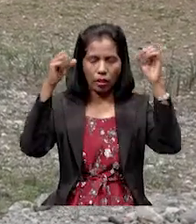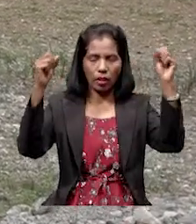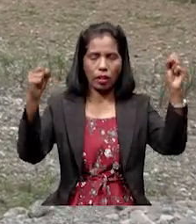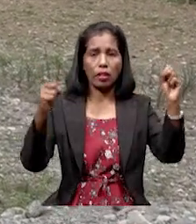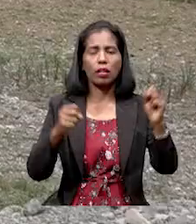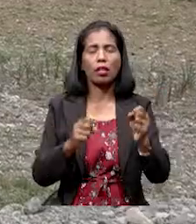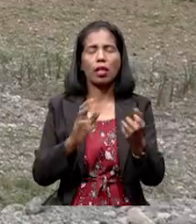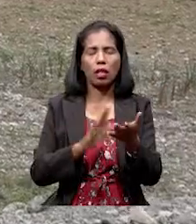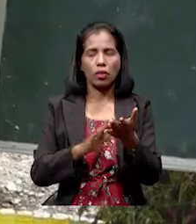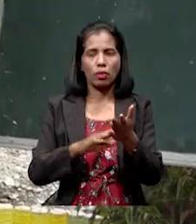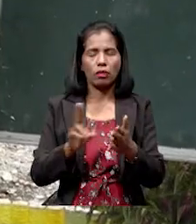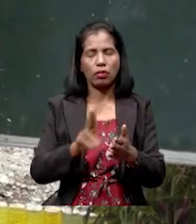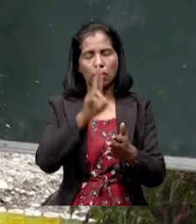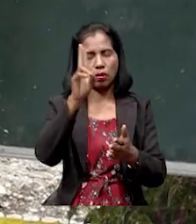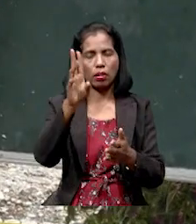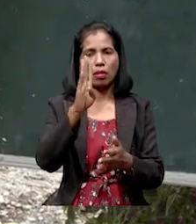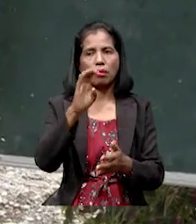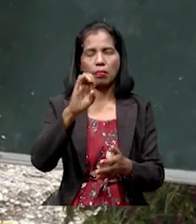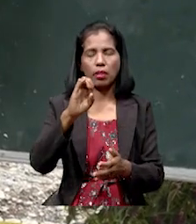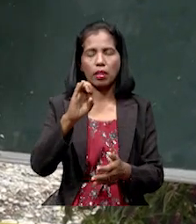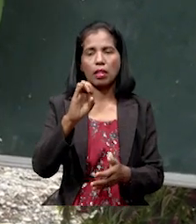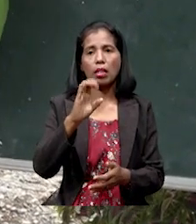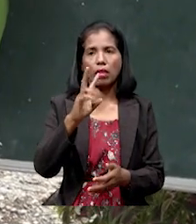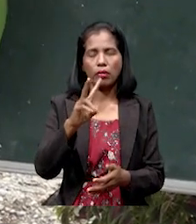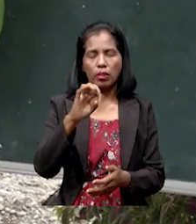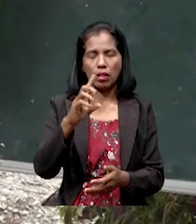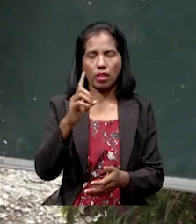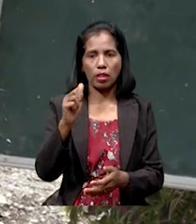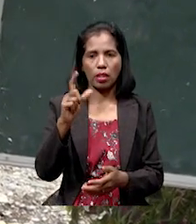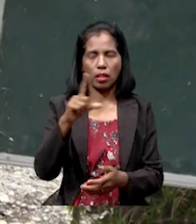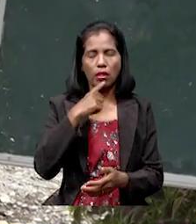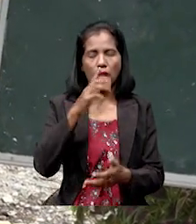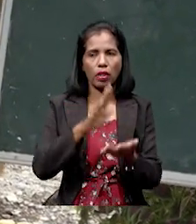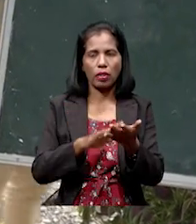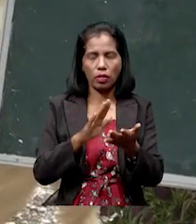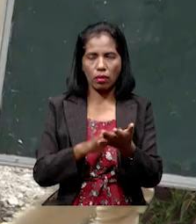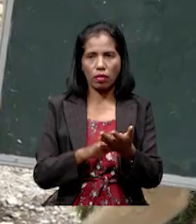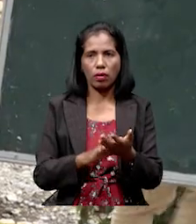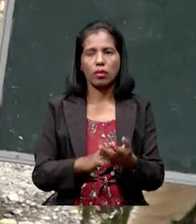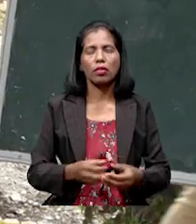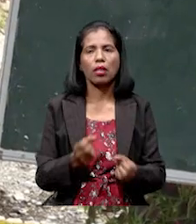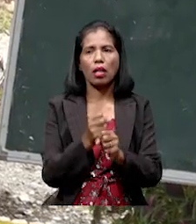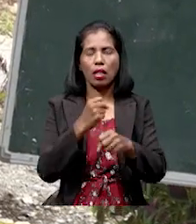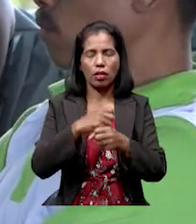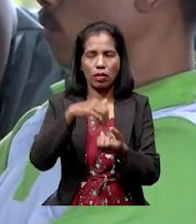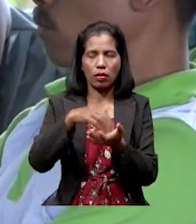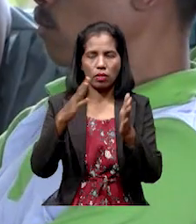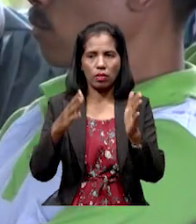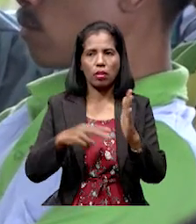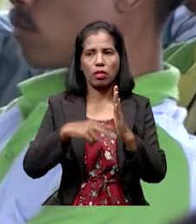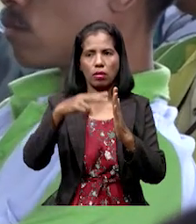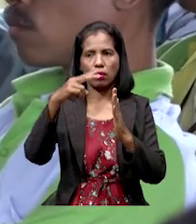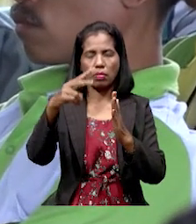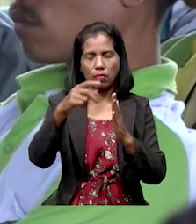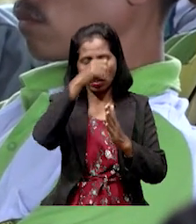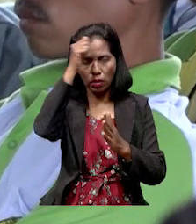Betano, Vidal de Jesus Ria Cleman nos informa. Escola Instituto Boaventura ne se produz estudante ho nível